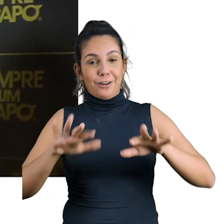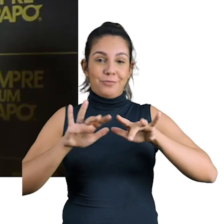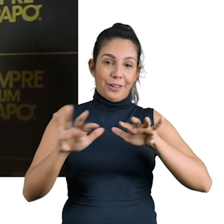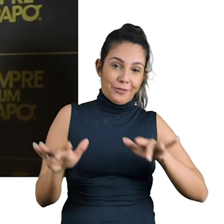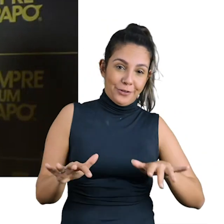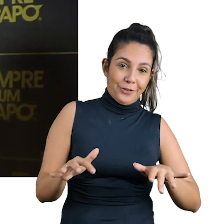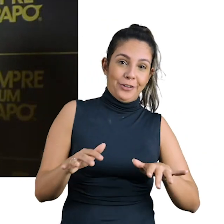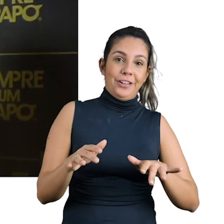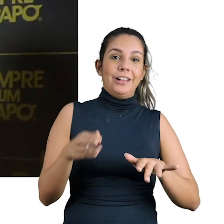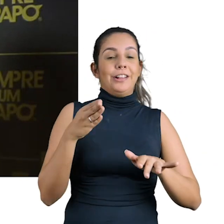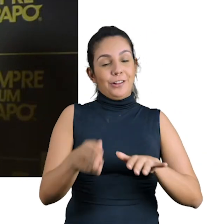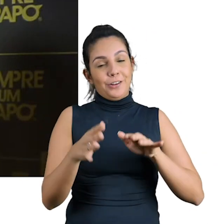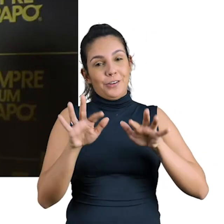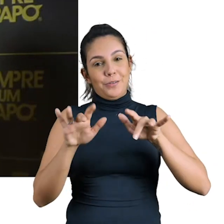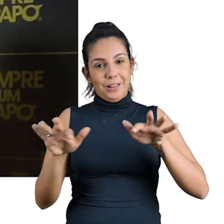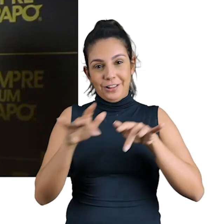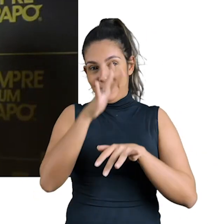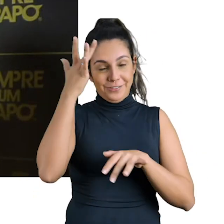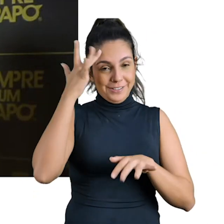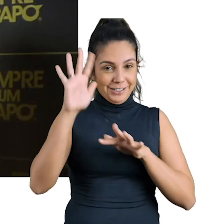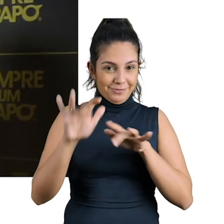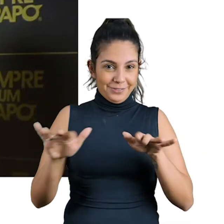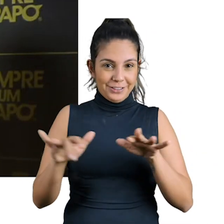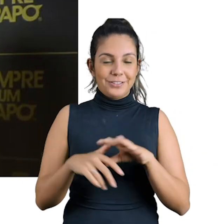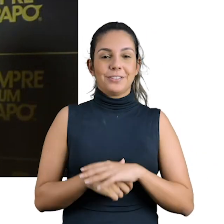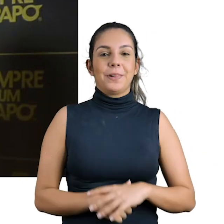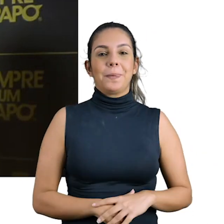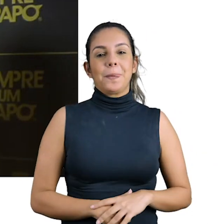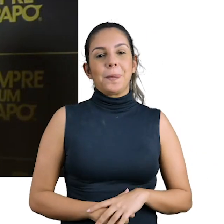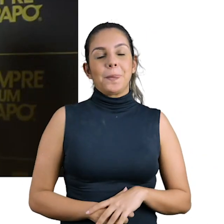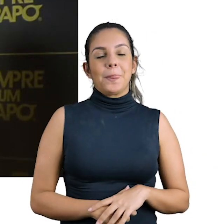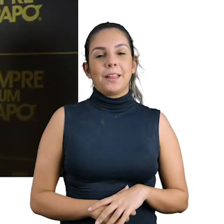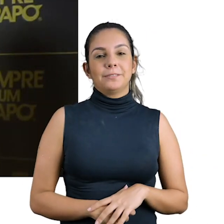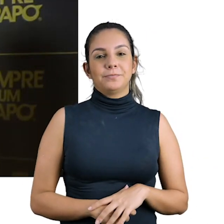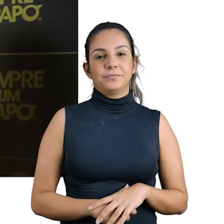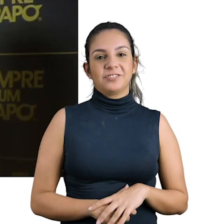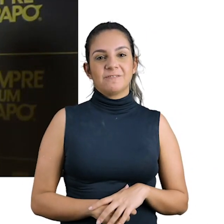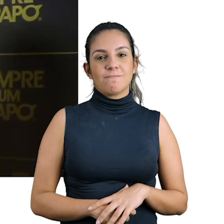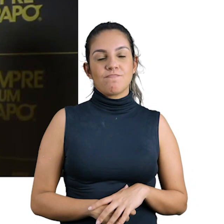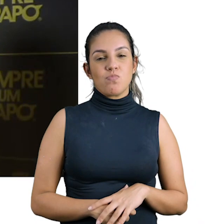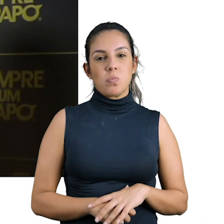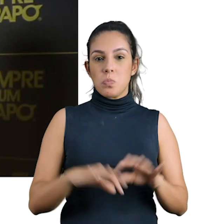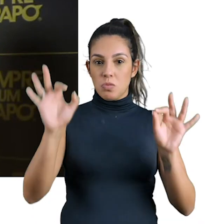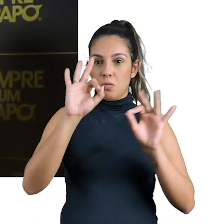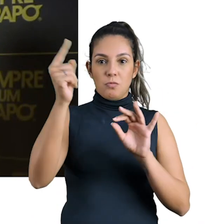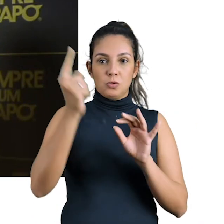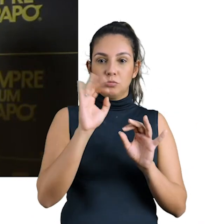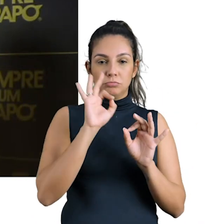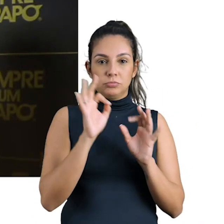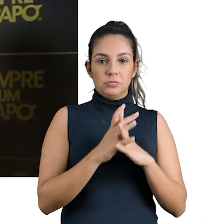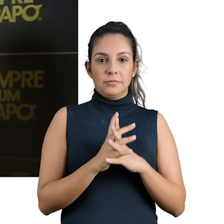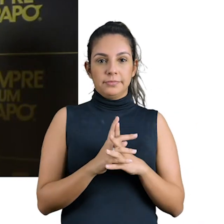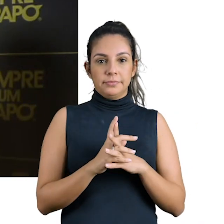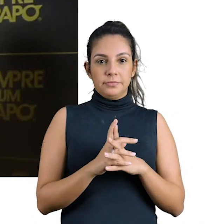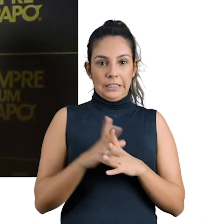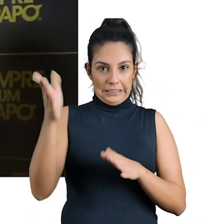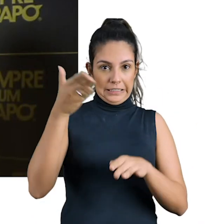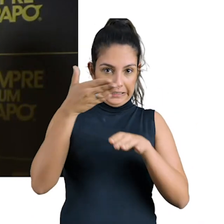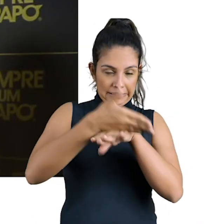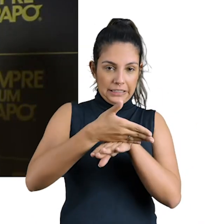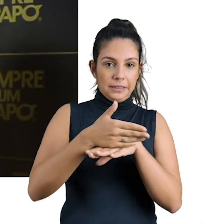explicar, colocar ela na frente do computador e tudo. Nada, Matheus, até agora? Ela que tem que